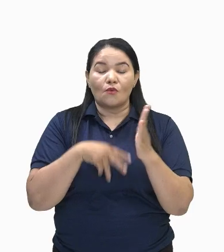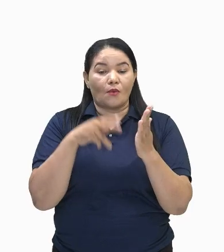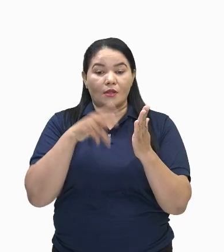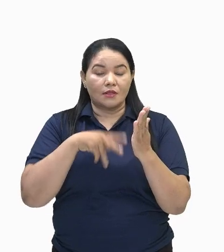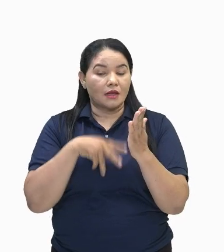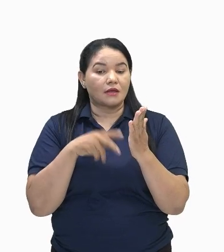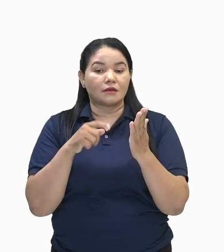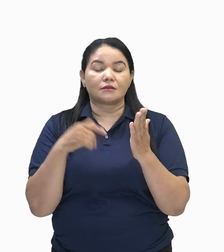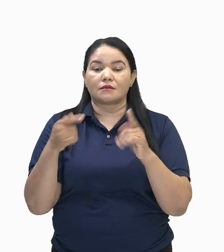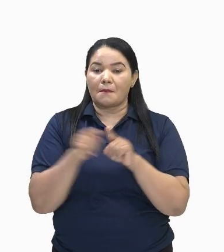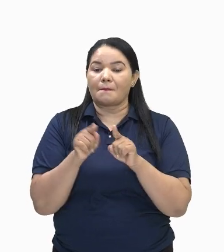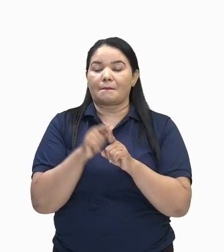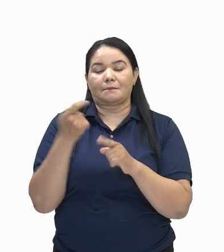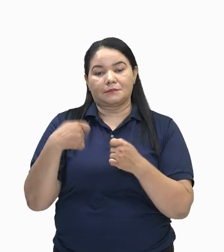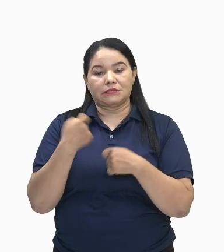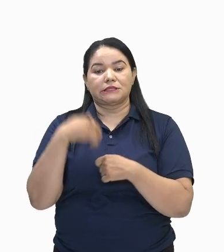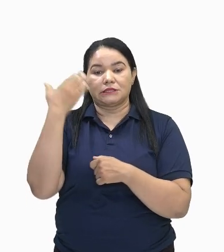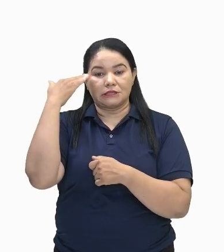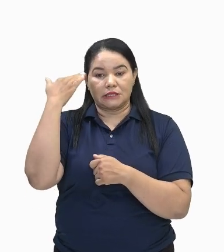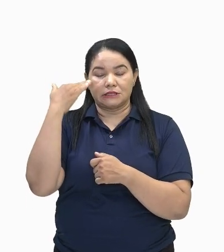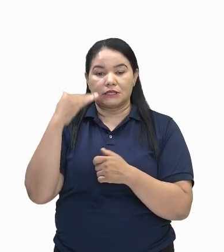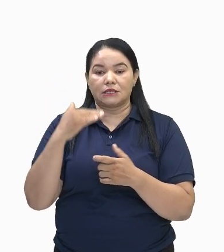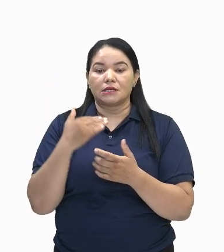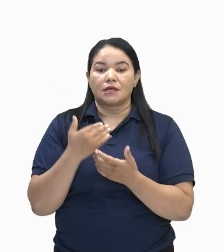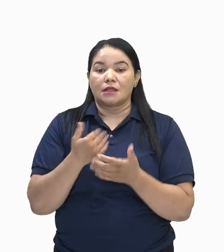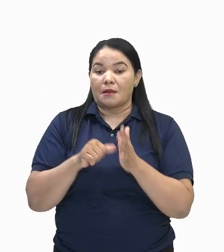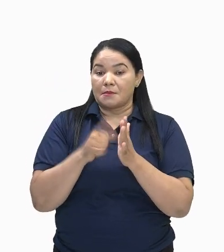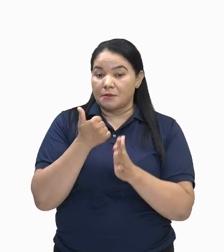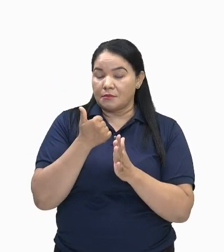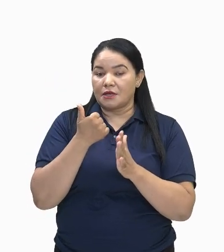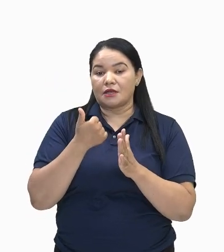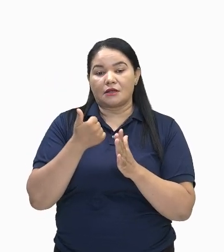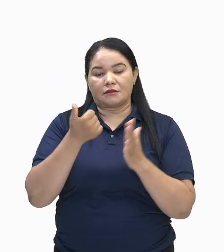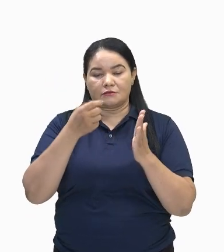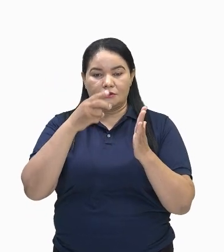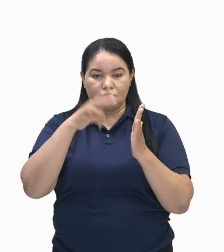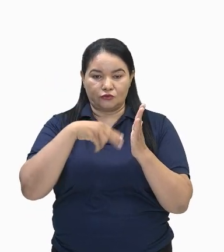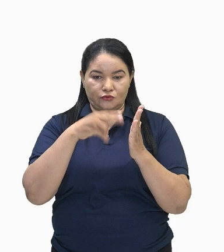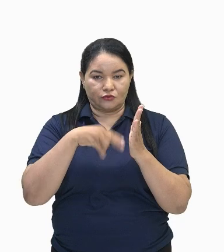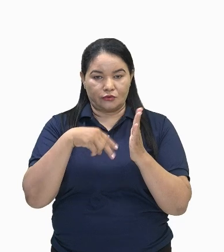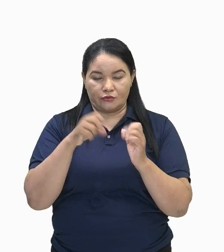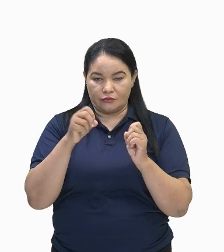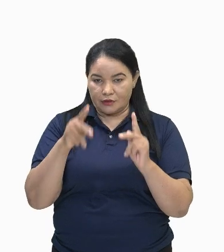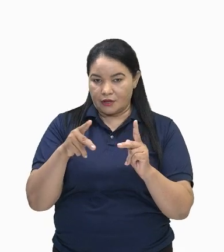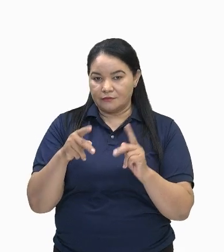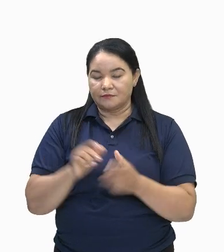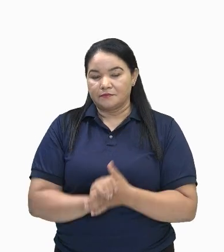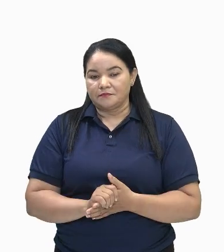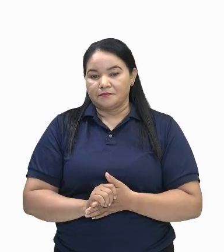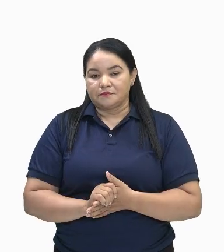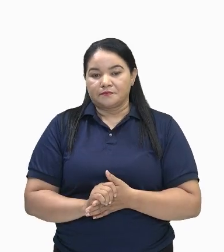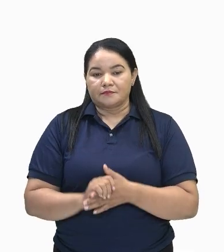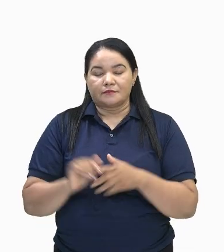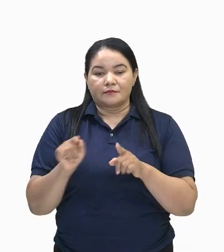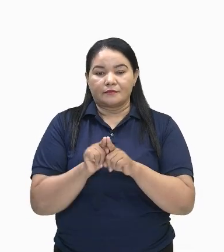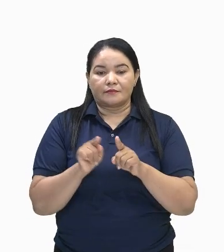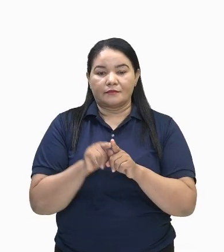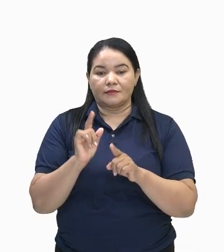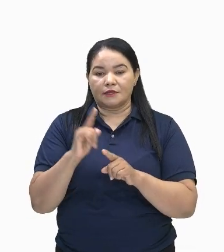se entenda na primeira leitura, né? Que é o ideal.